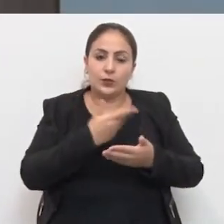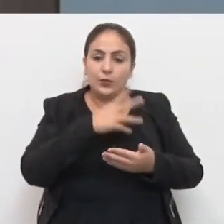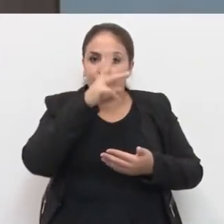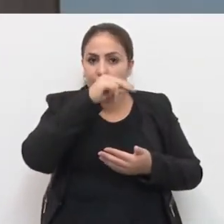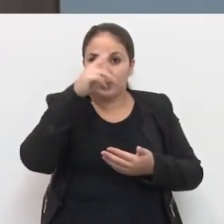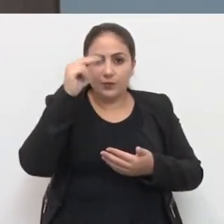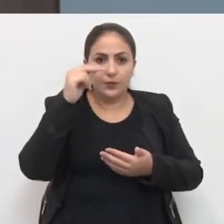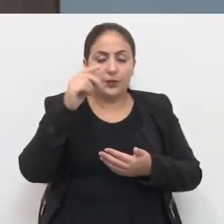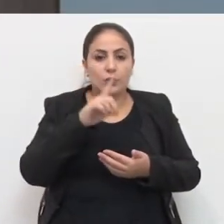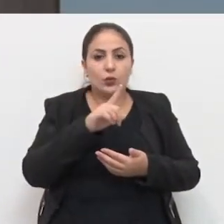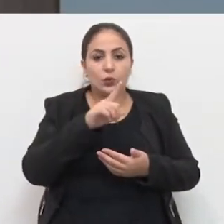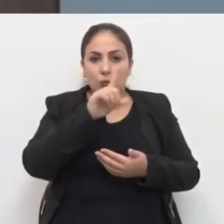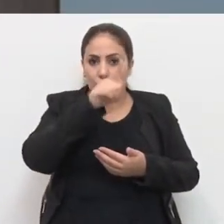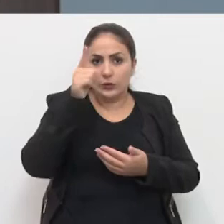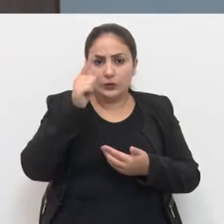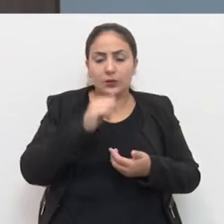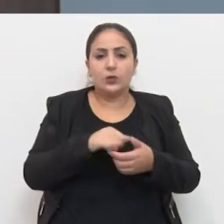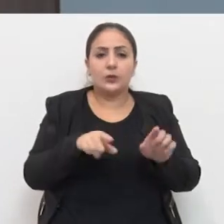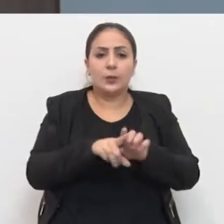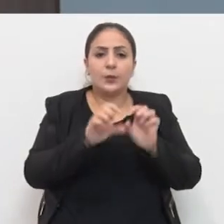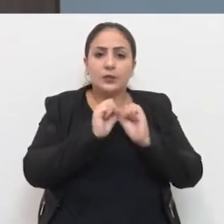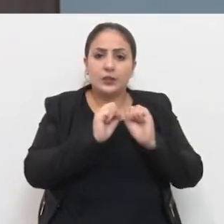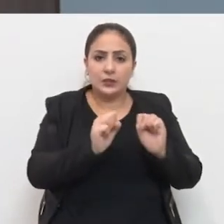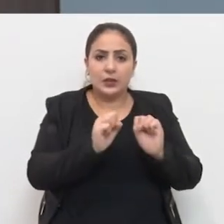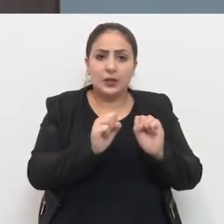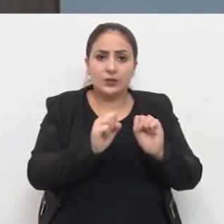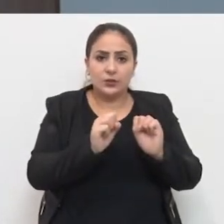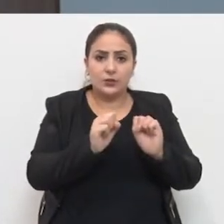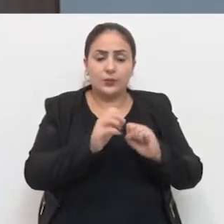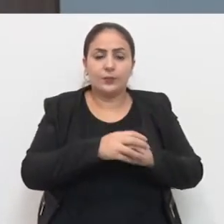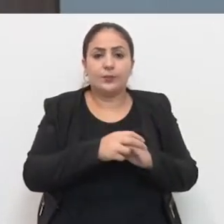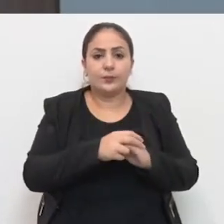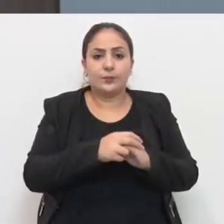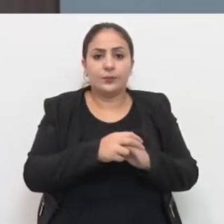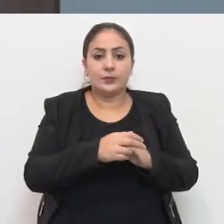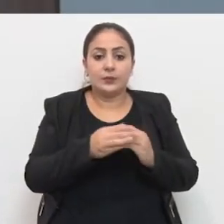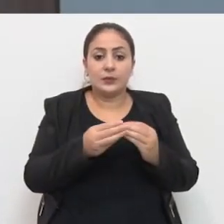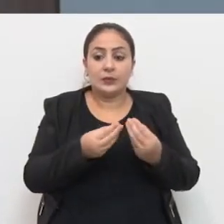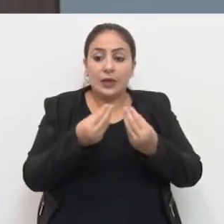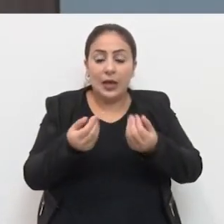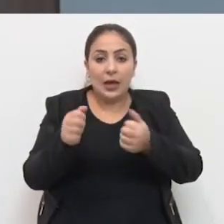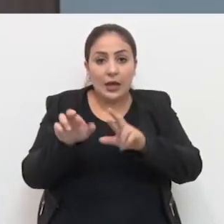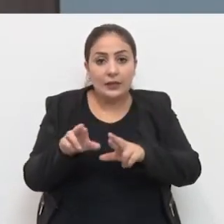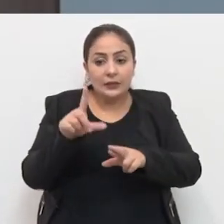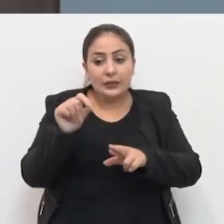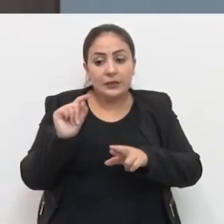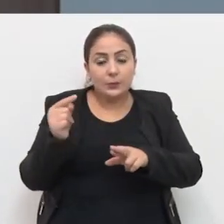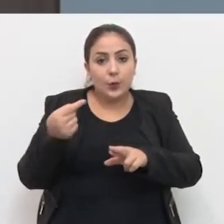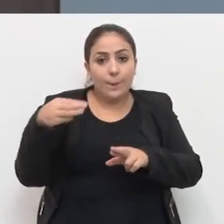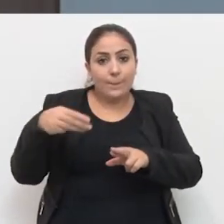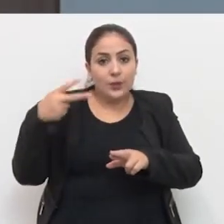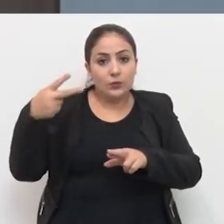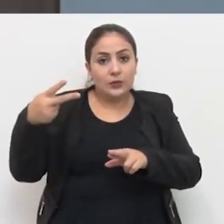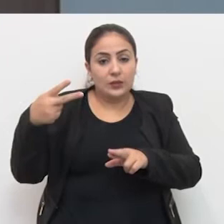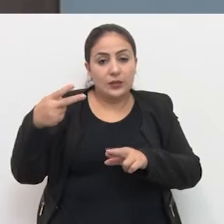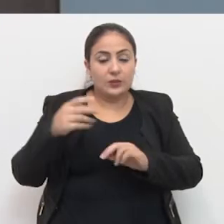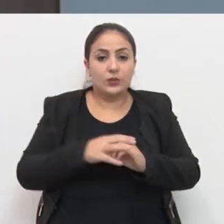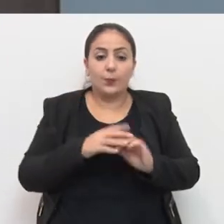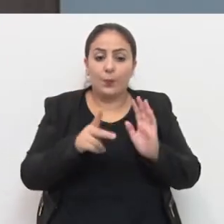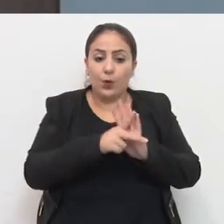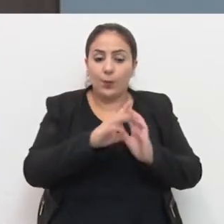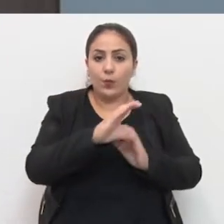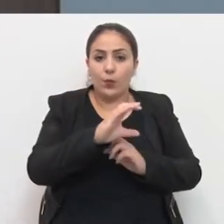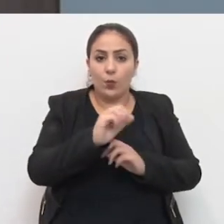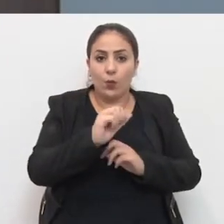do secretário de Estado Fabiano Pereira, a concessão da área de 10 mil metros quadrados na Coab 2, que vai